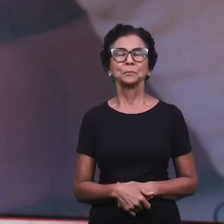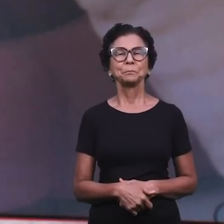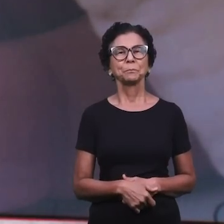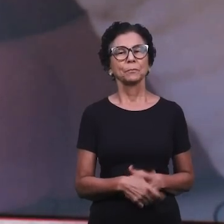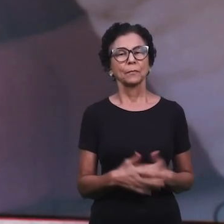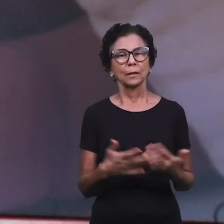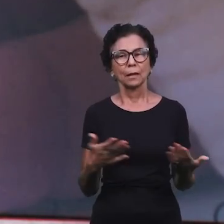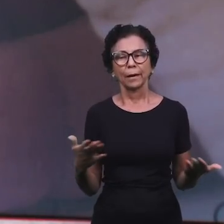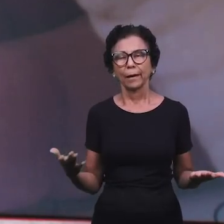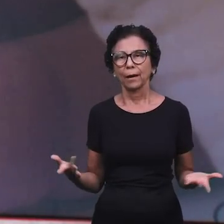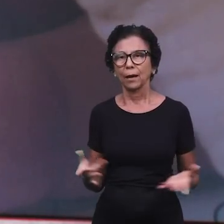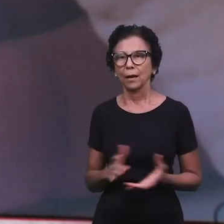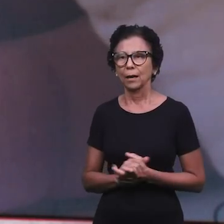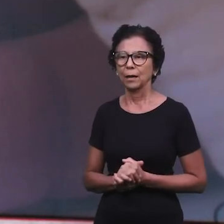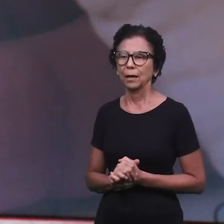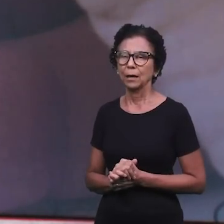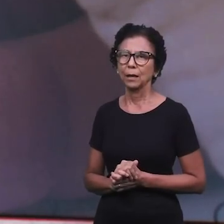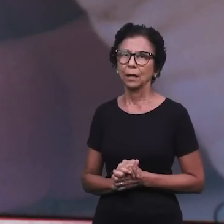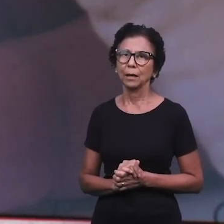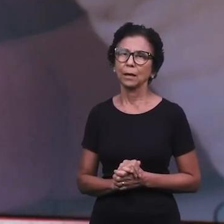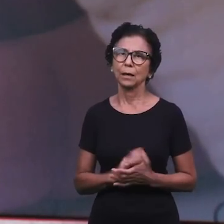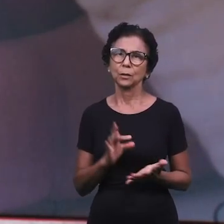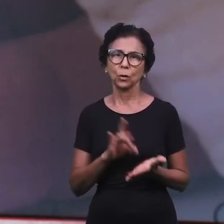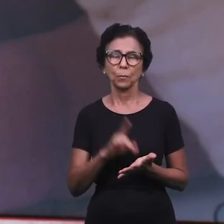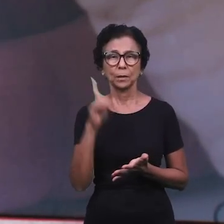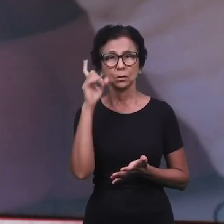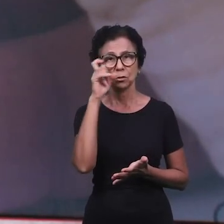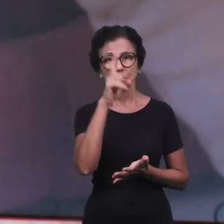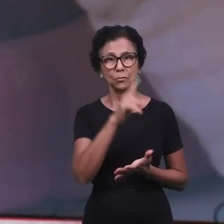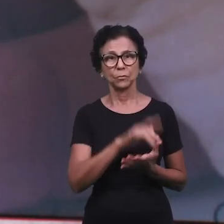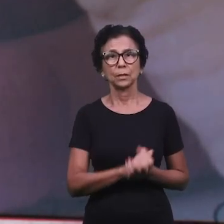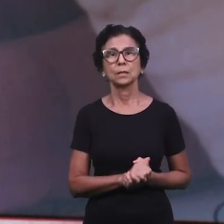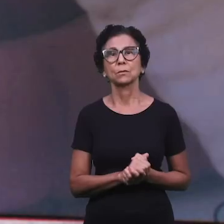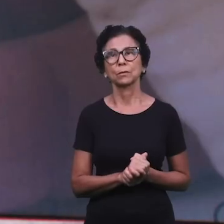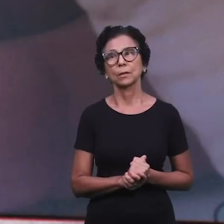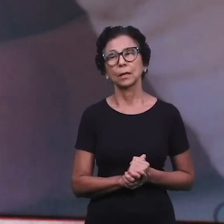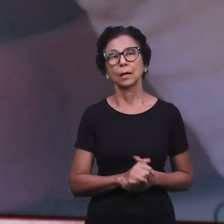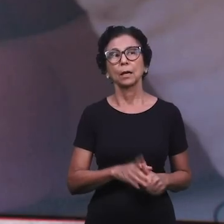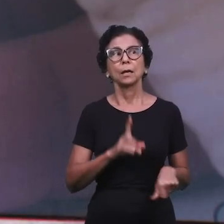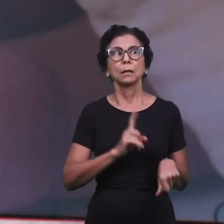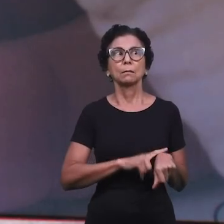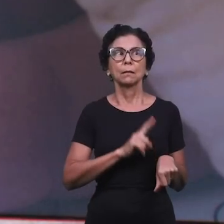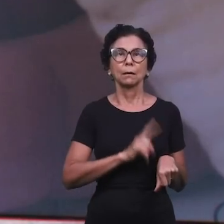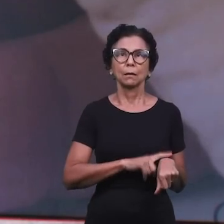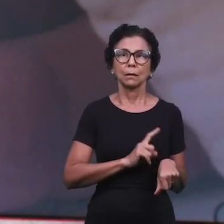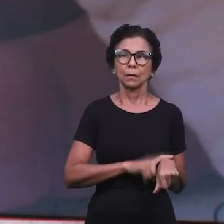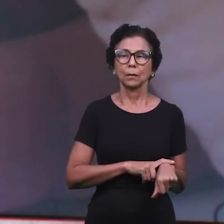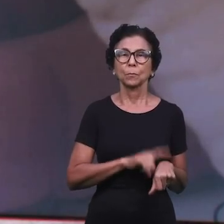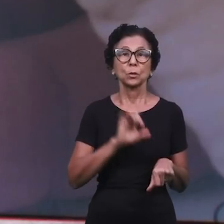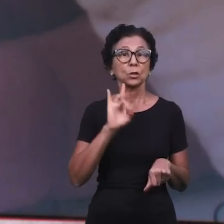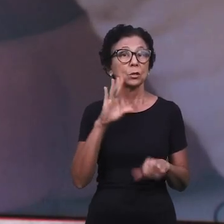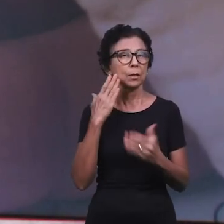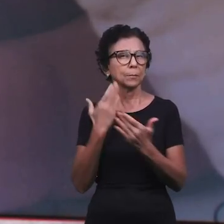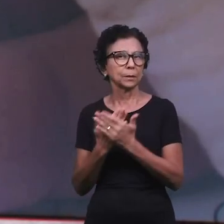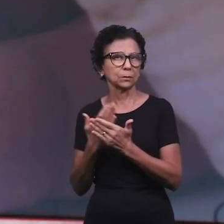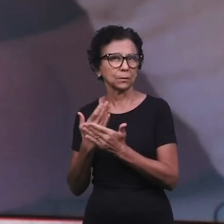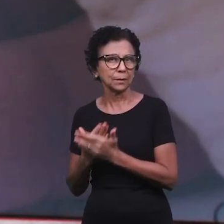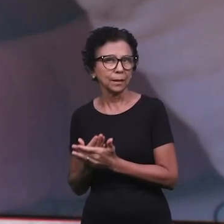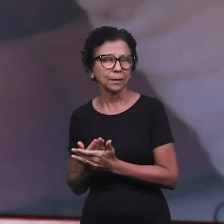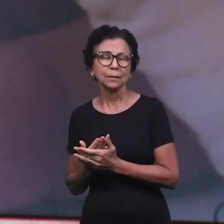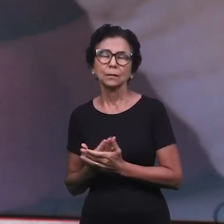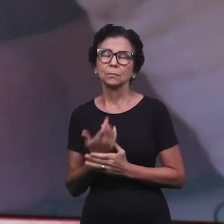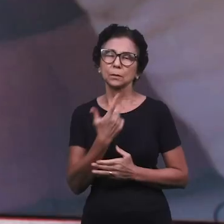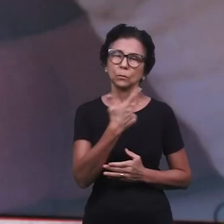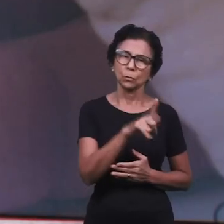tem tempo de sobra para poder estudar. Todos nós temos outras atividades que nós temos